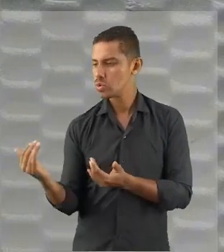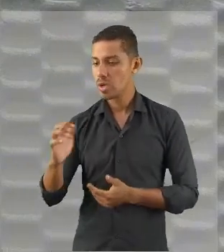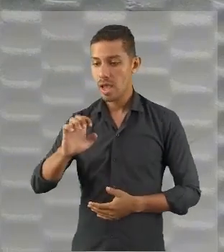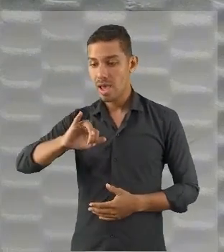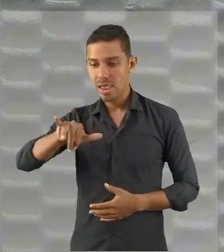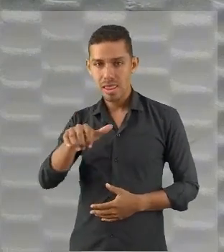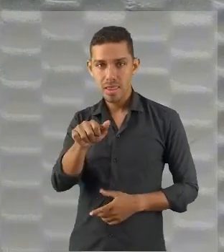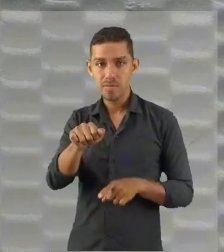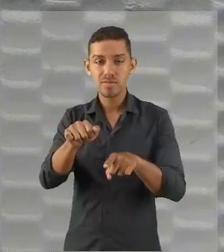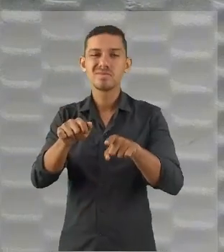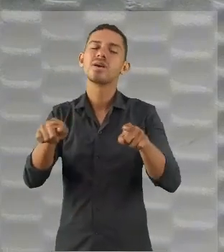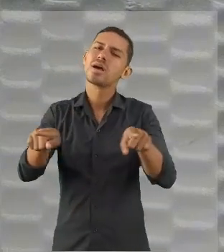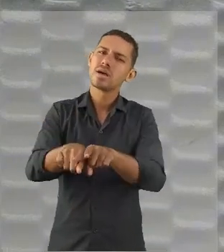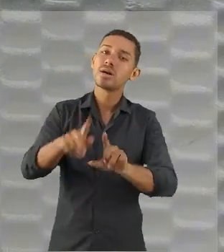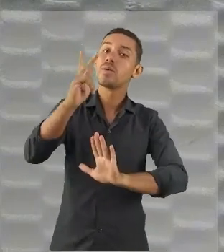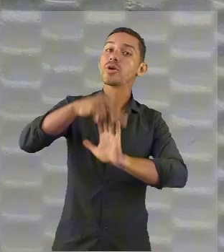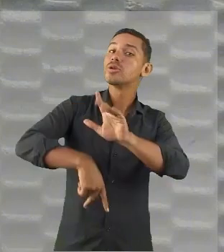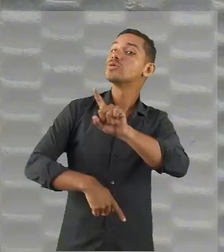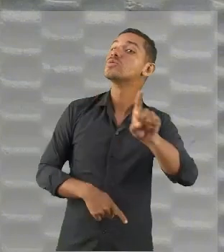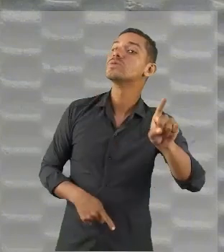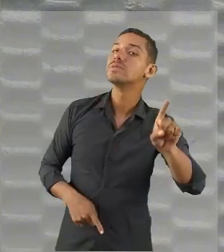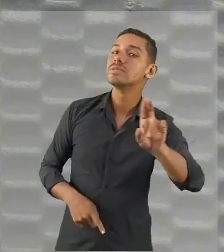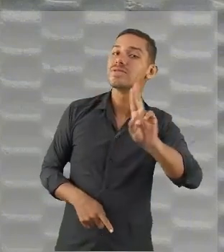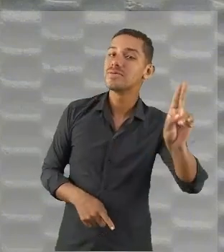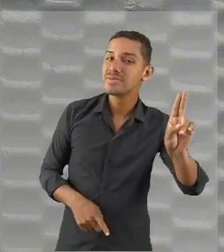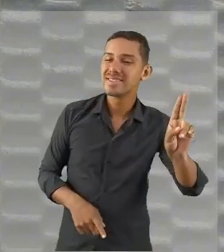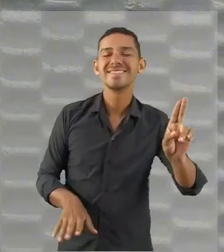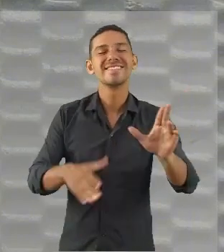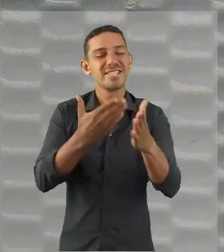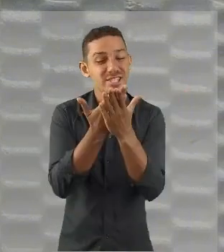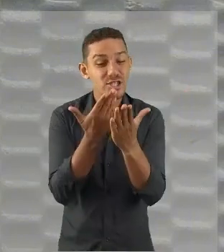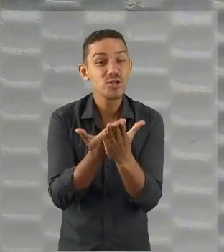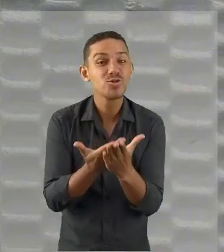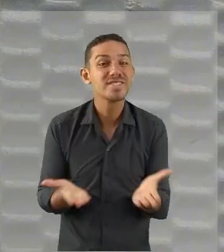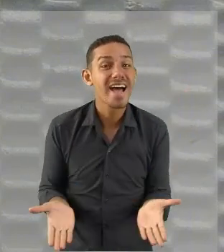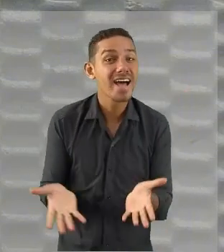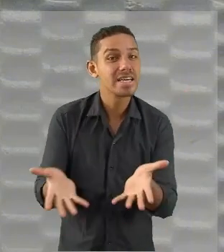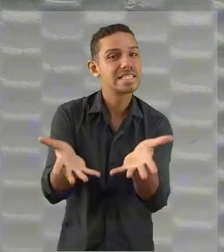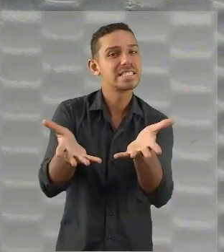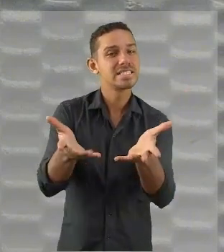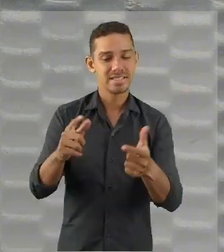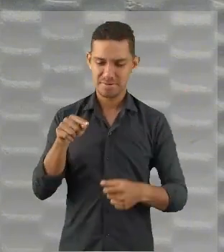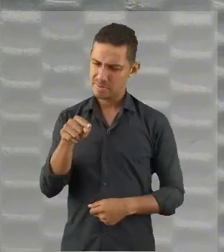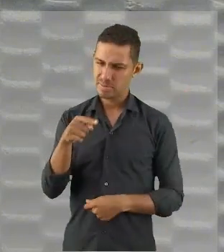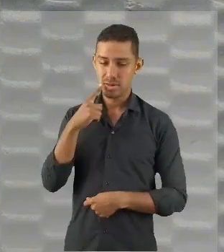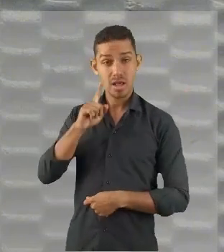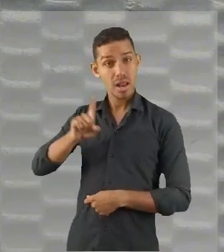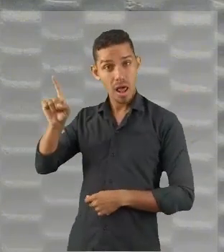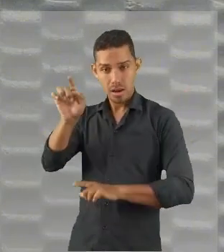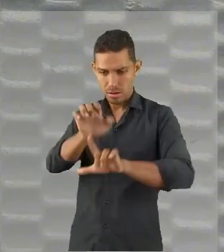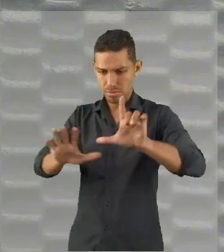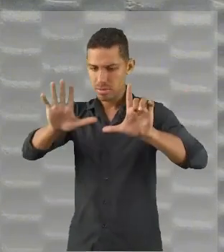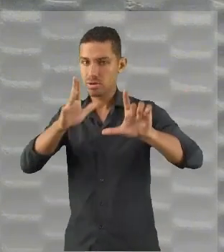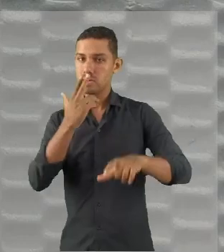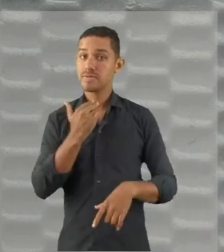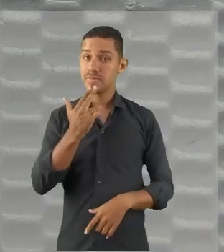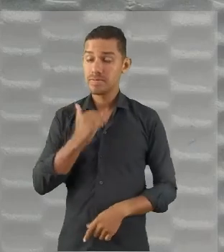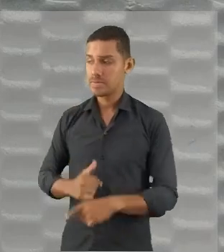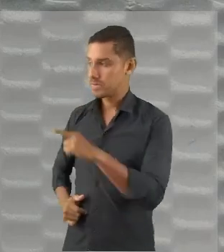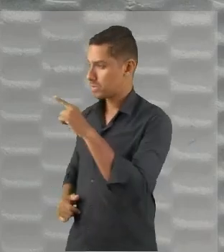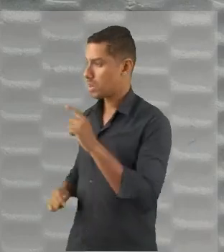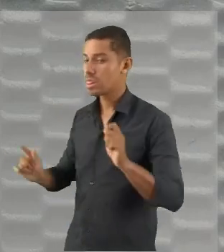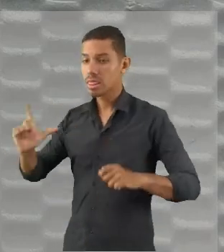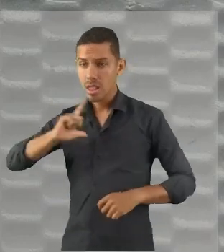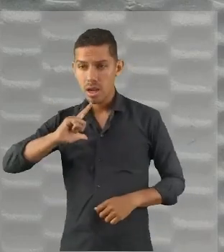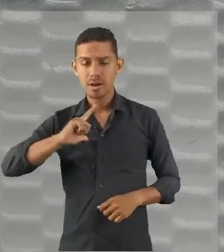você vai ter esse projeto, que é o nome qual é? Estudaê. E quando estiver lá na plataforma Gonçalves Dias, quando estiver na página lá